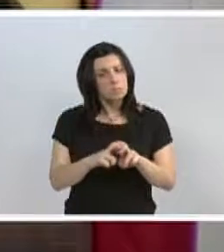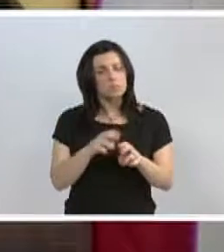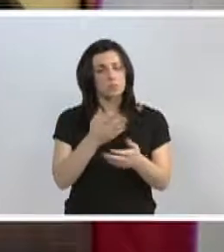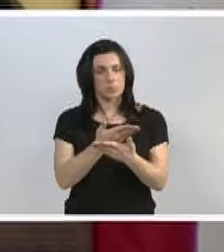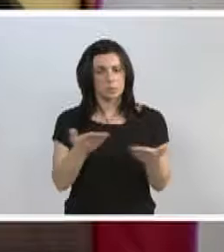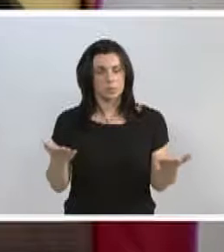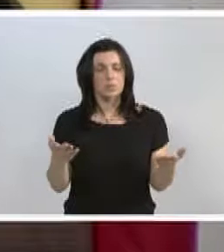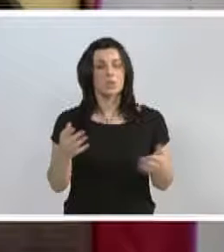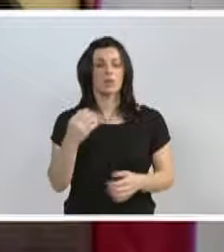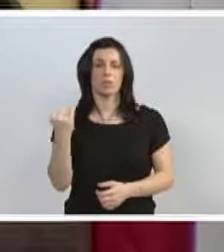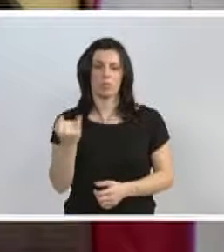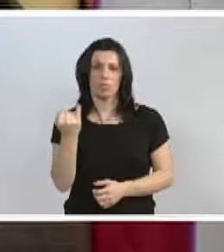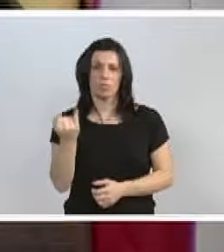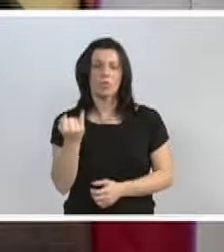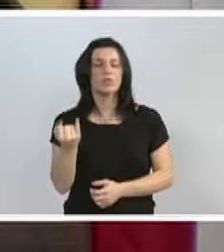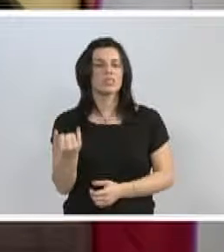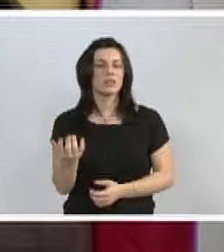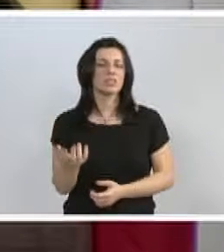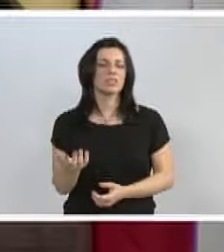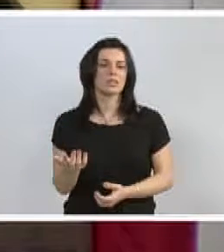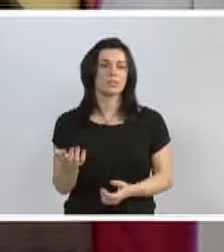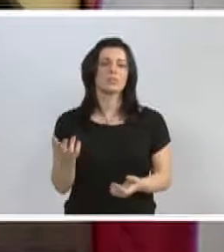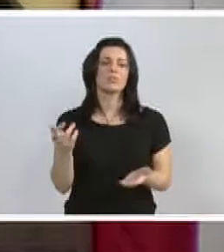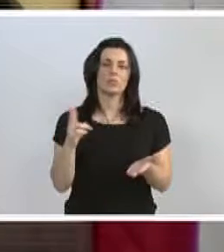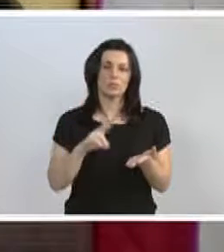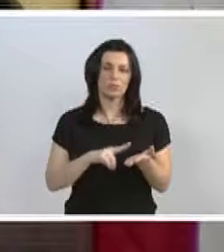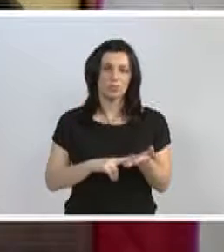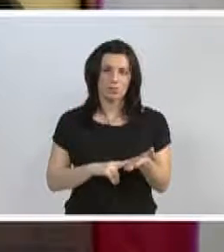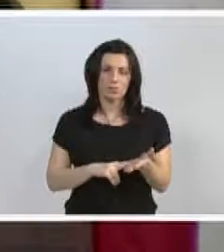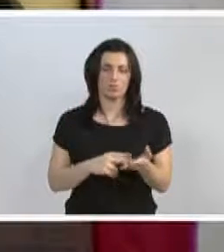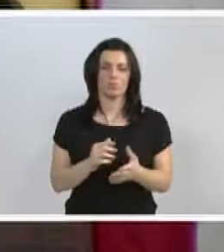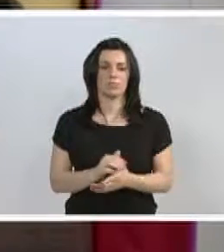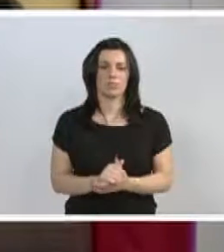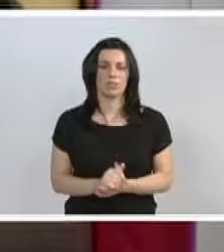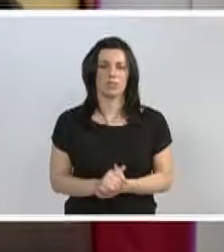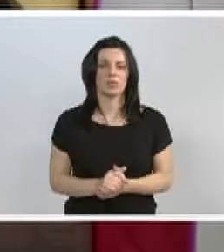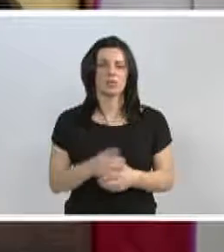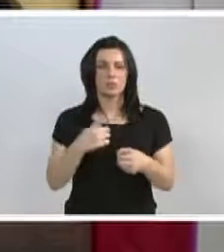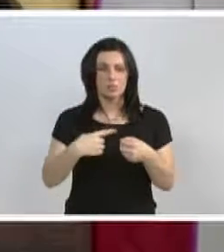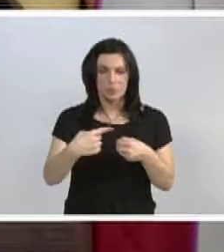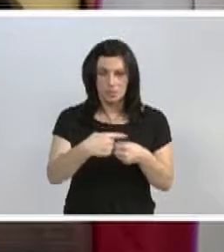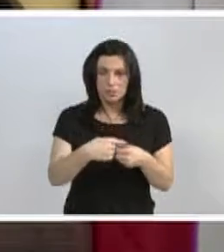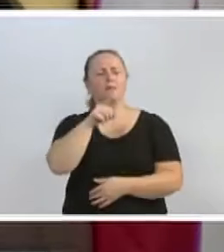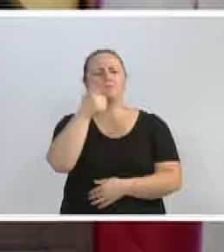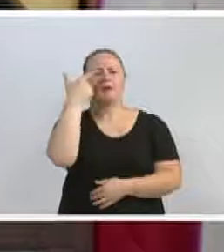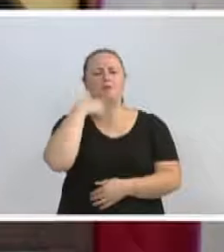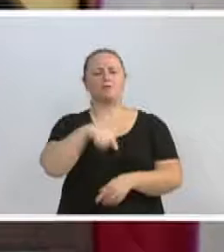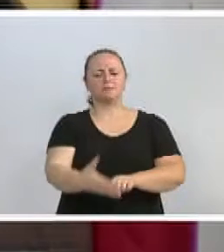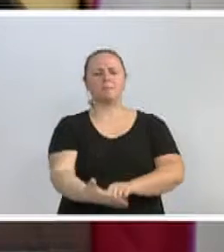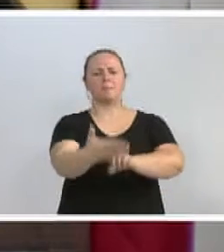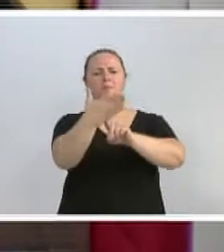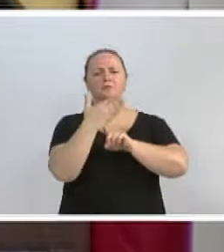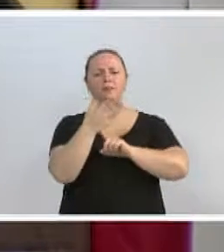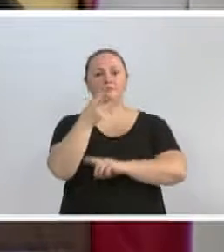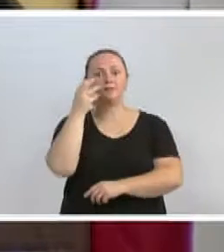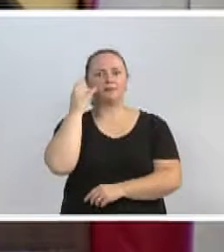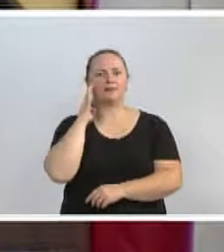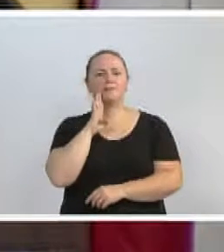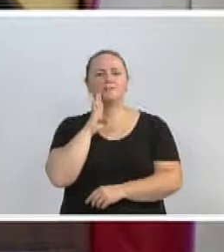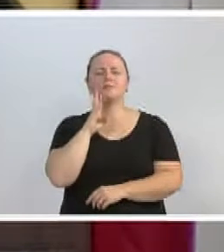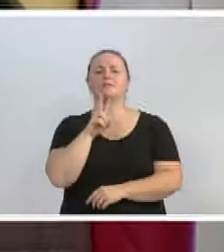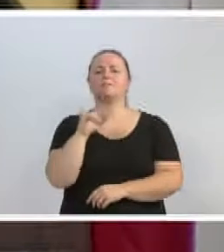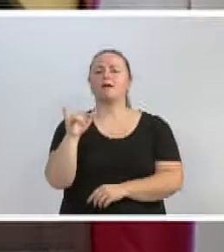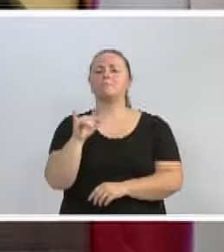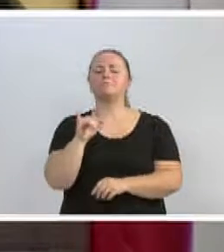mil reais para compra de equipamentos para castração de animais em blumenau o vereador licenciado e ivan